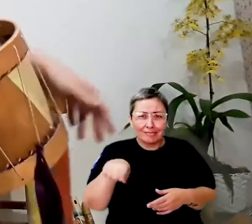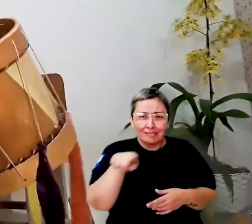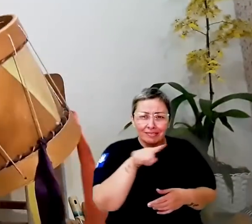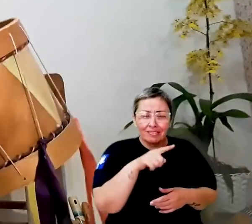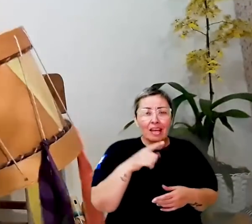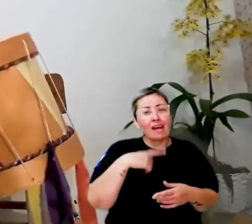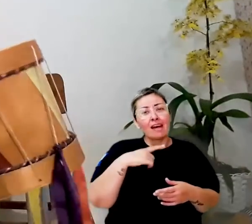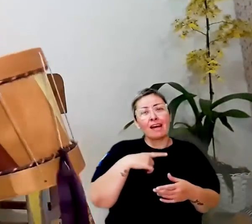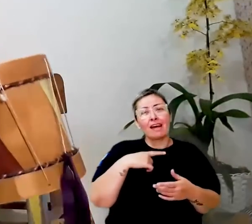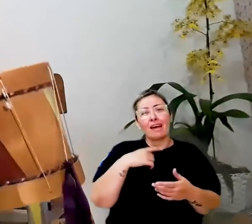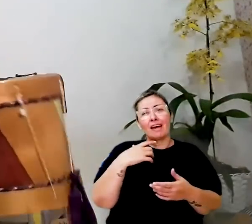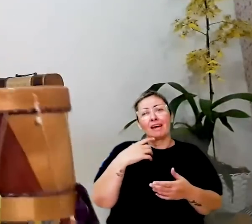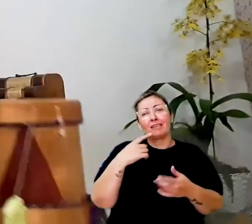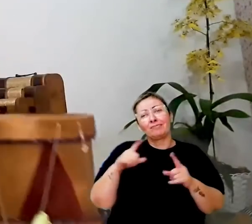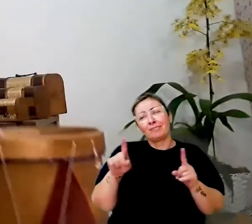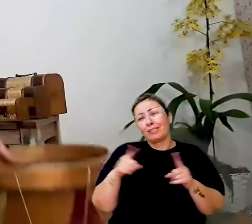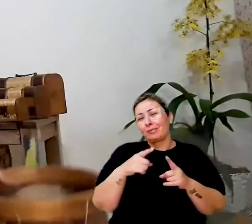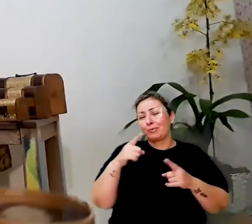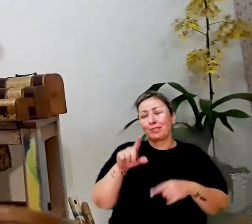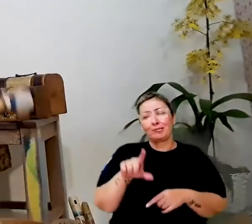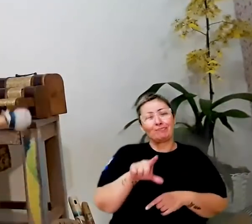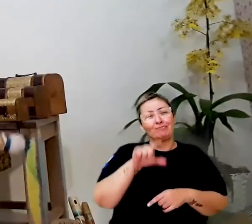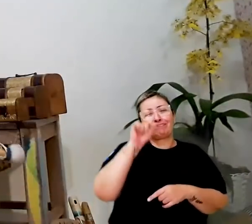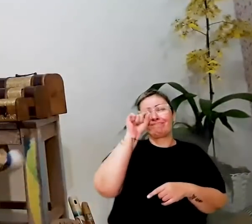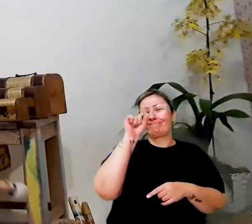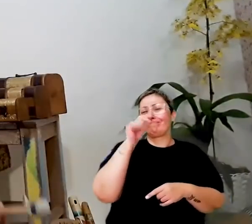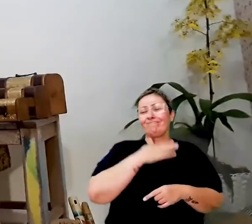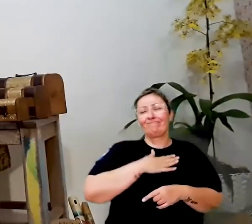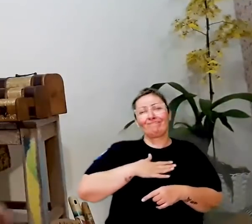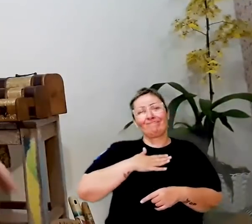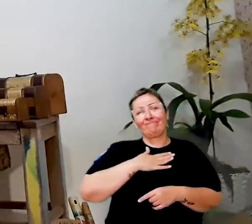Essa é uma das cantigas preferidas.